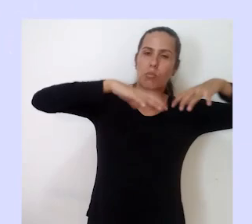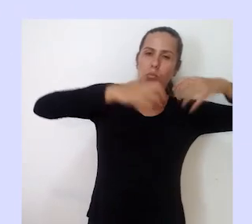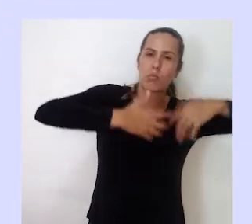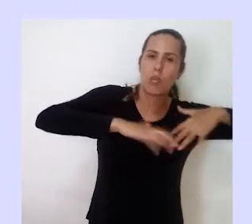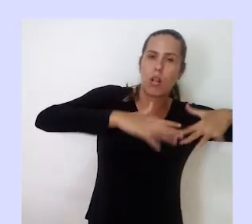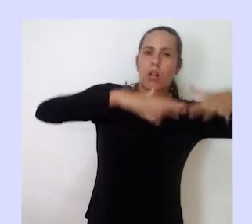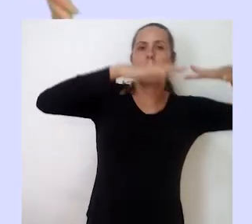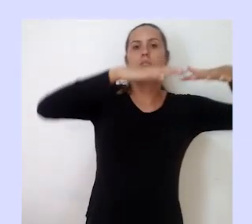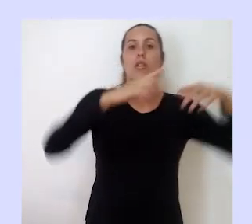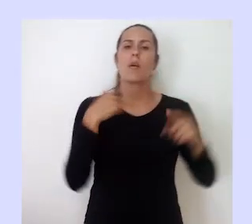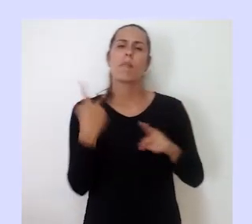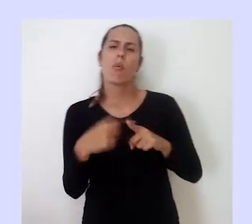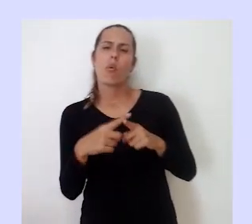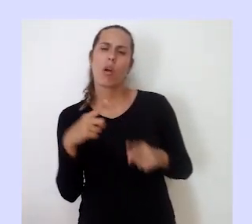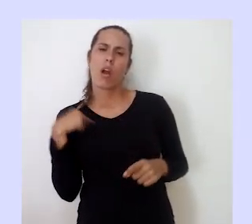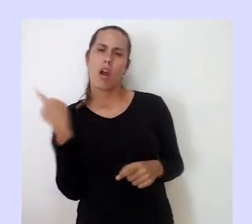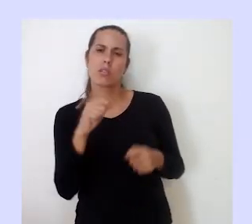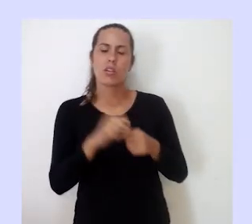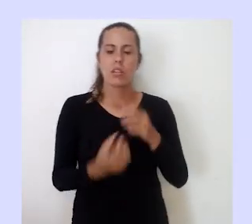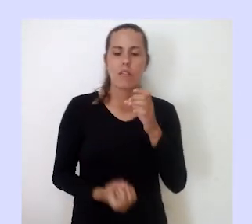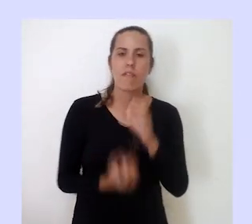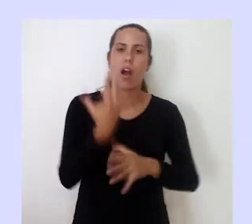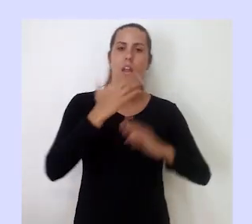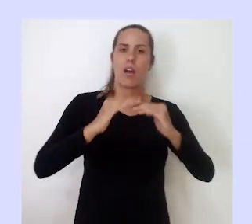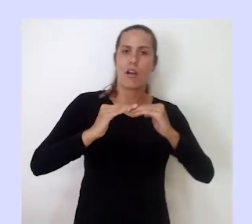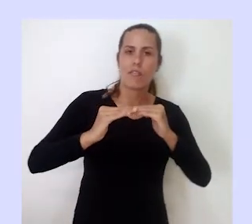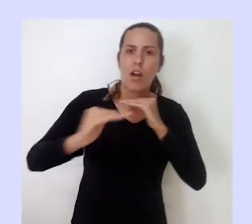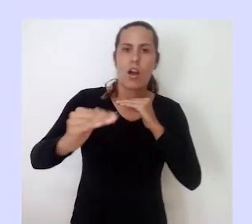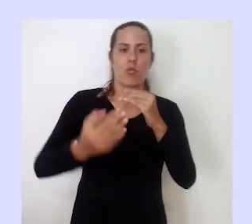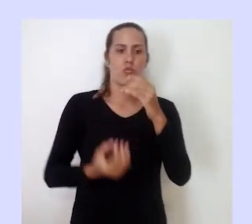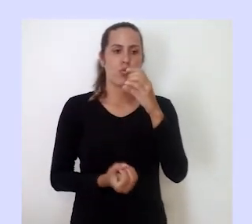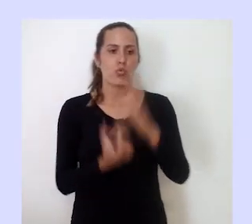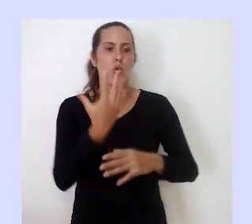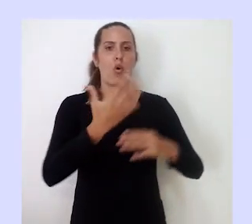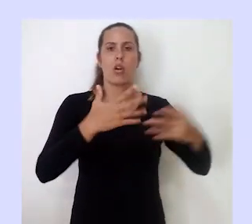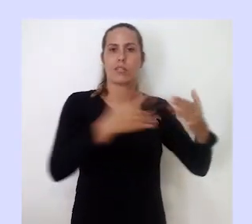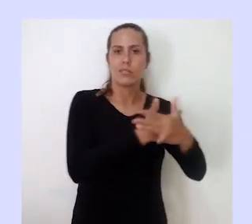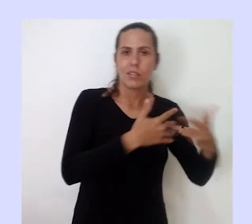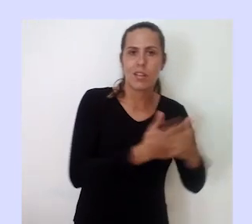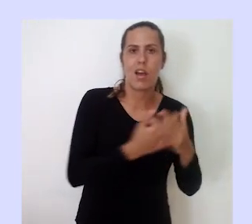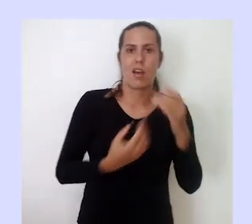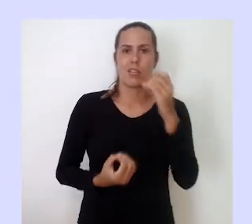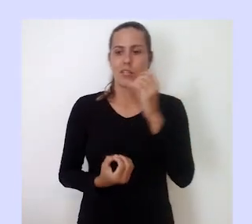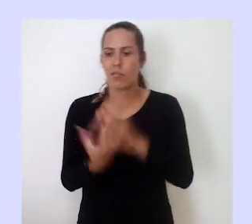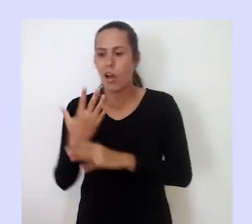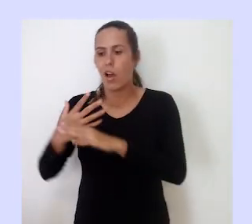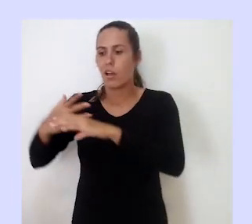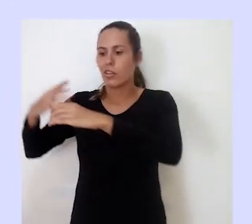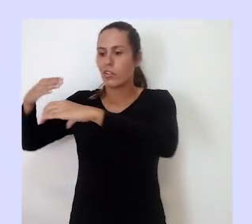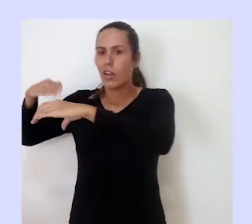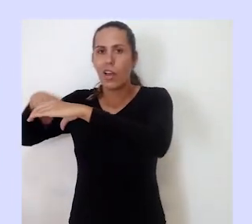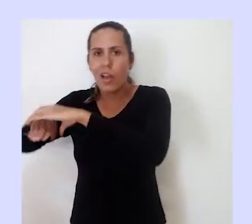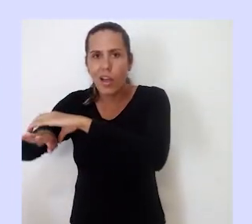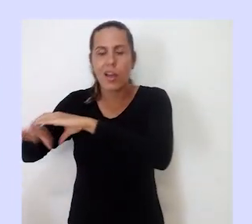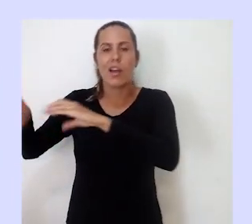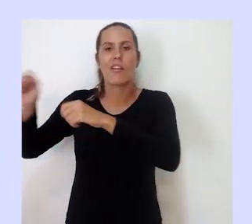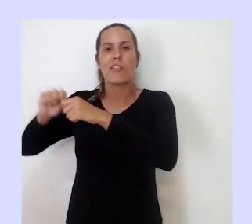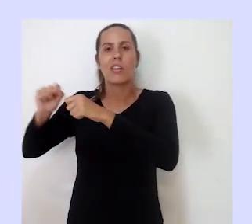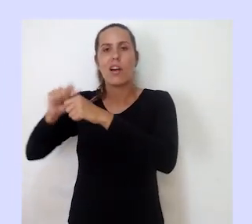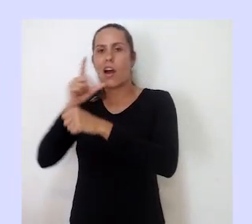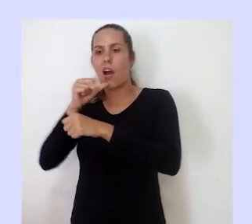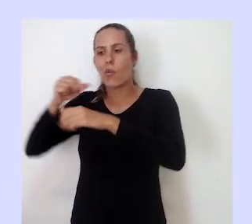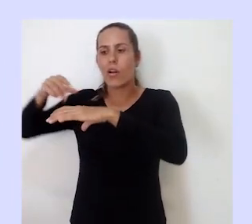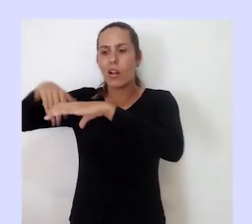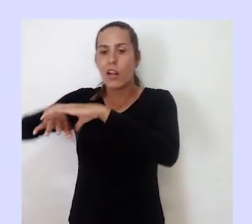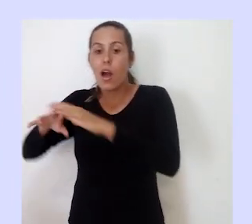faz asfalto, a gente constrói cidade, faz bueiros para que a água escorra para o